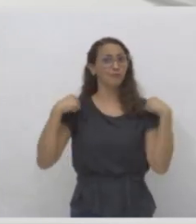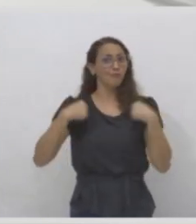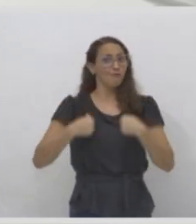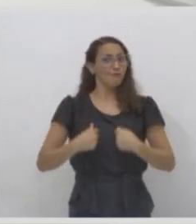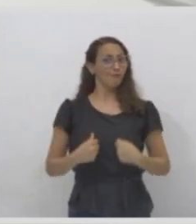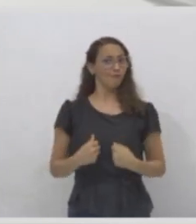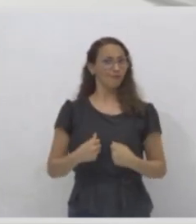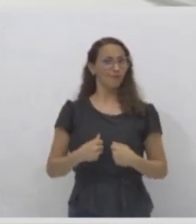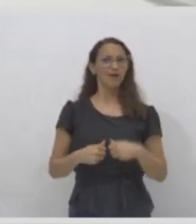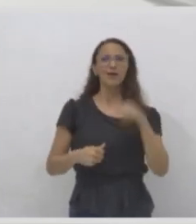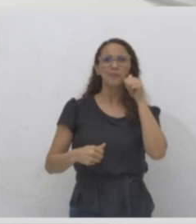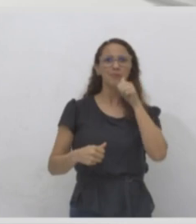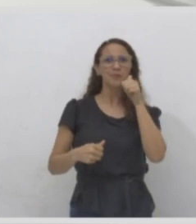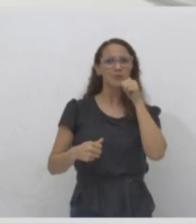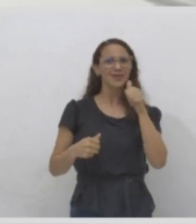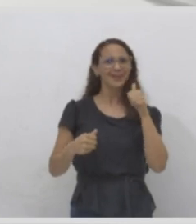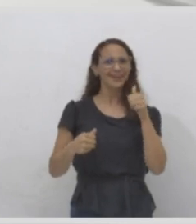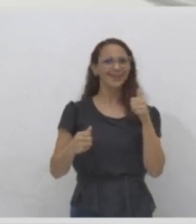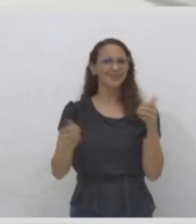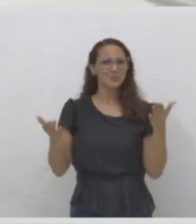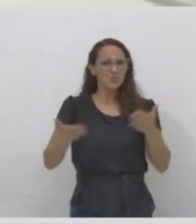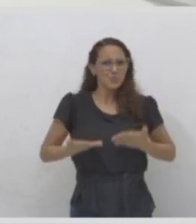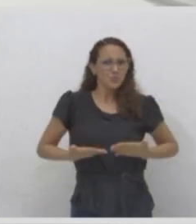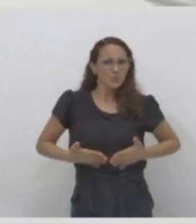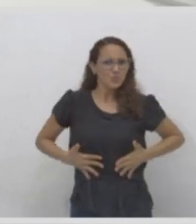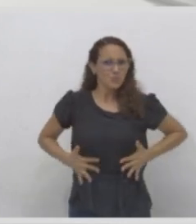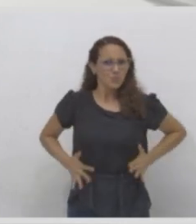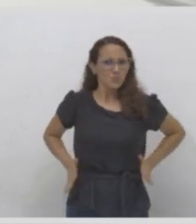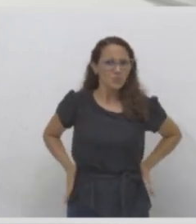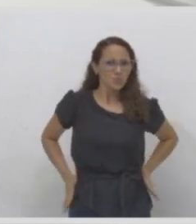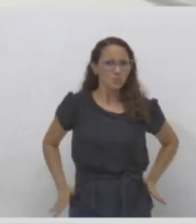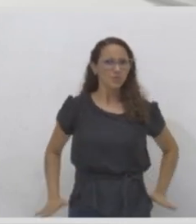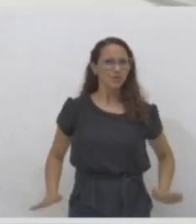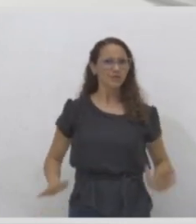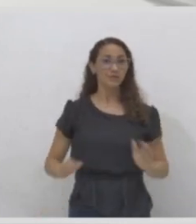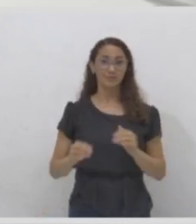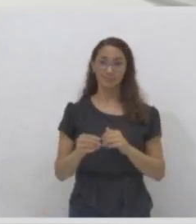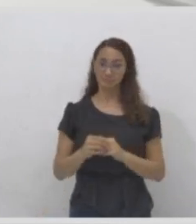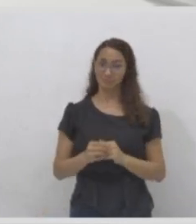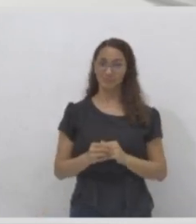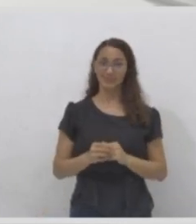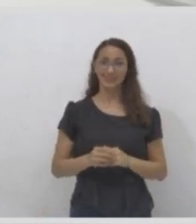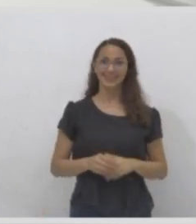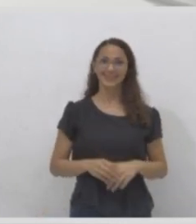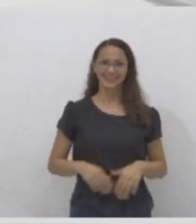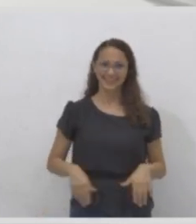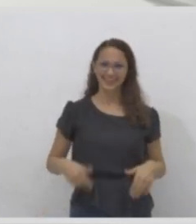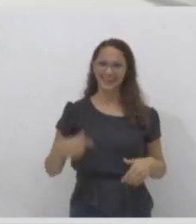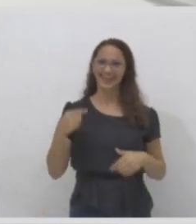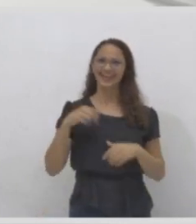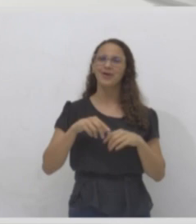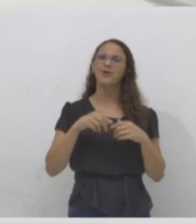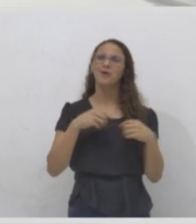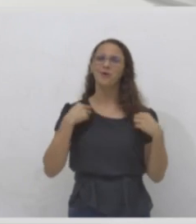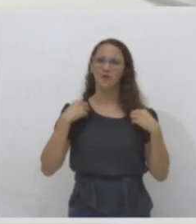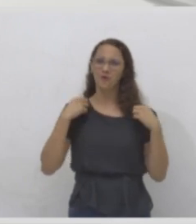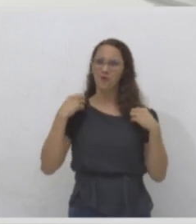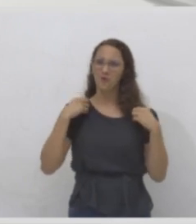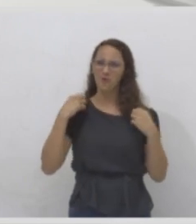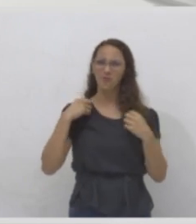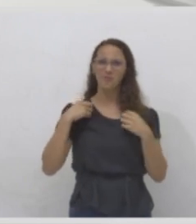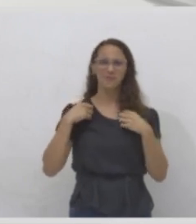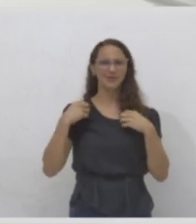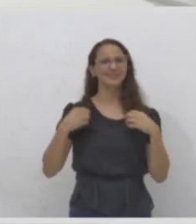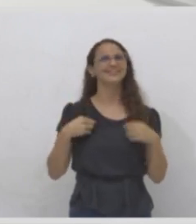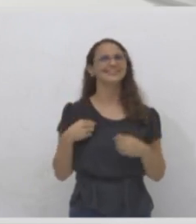mulher usando corselet. Né? Corselet era uma peça íntima que as mulheres usavam por baixo da roupa. Né? Eu nunca